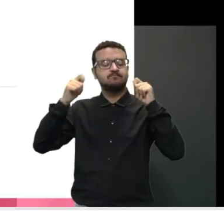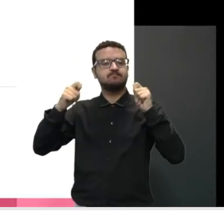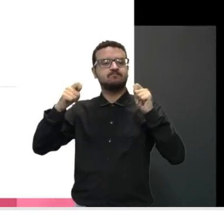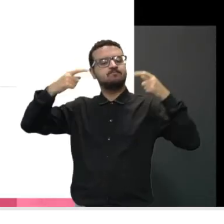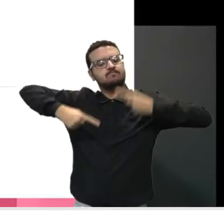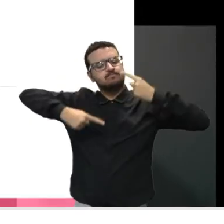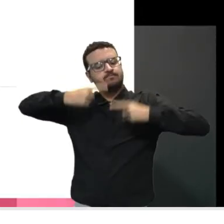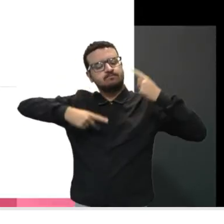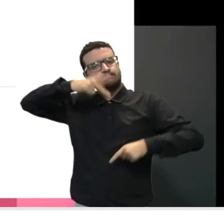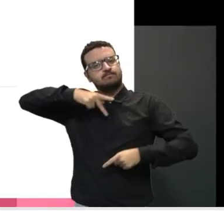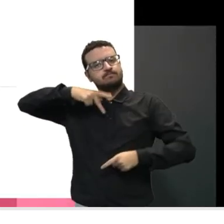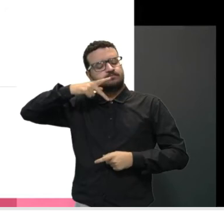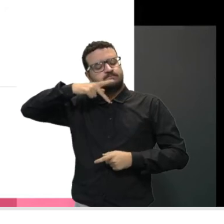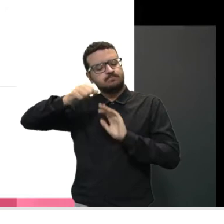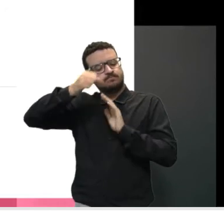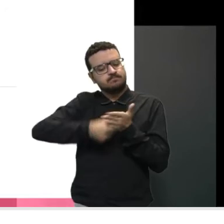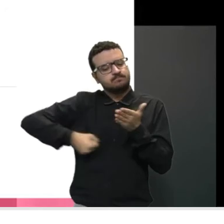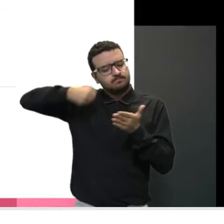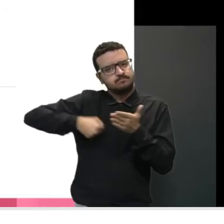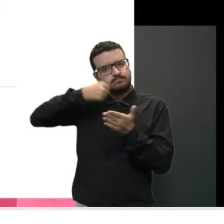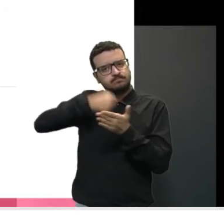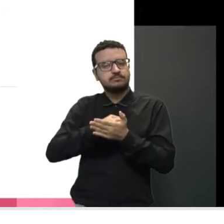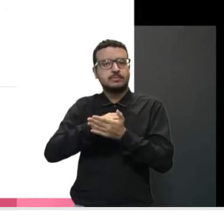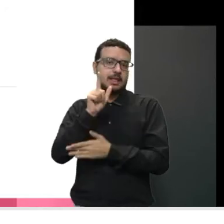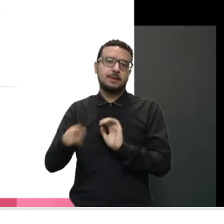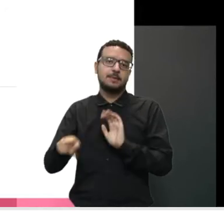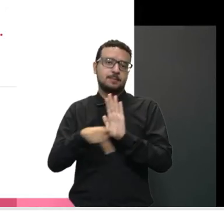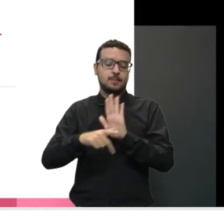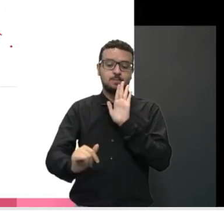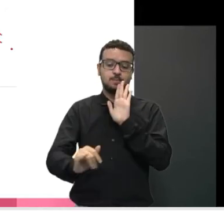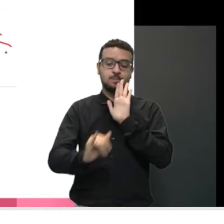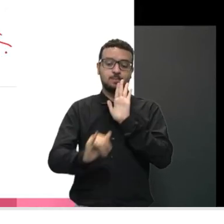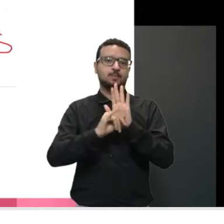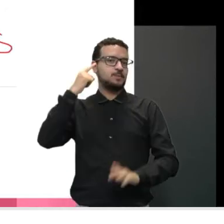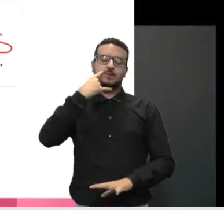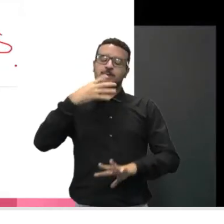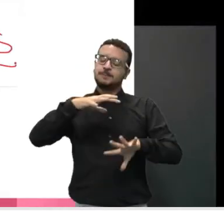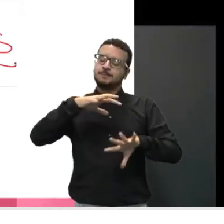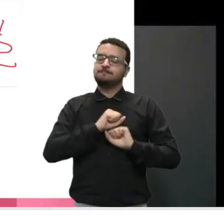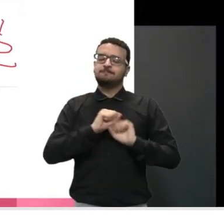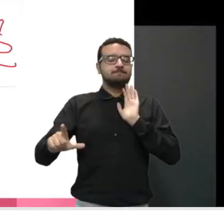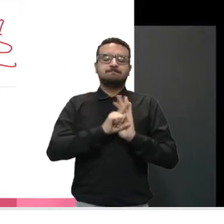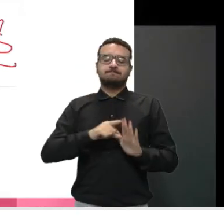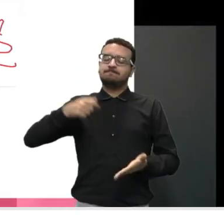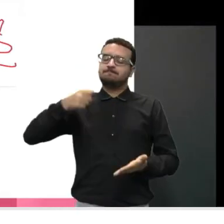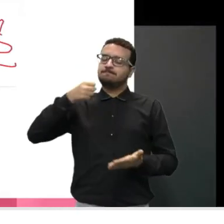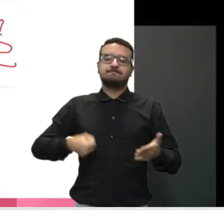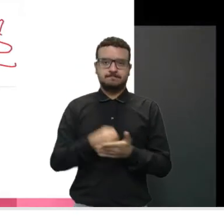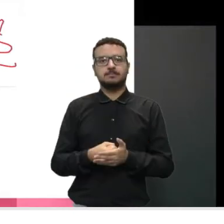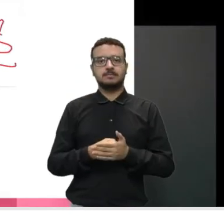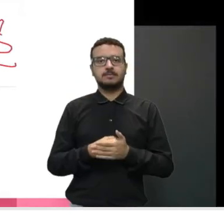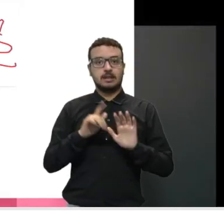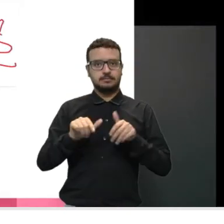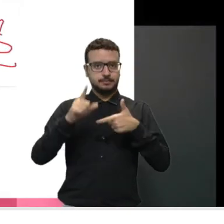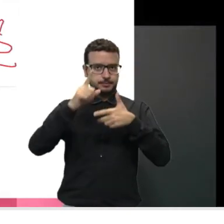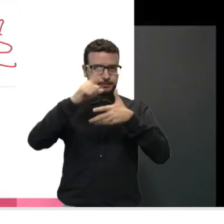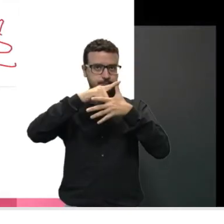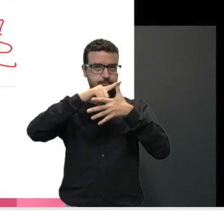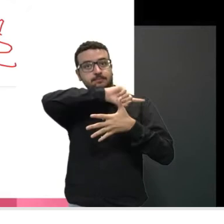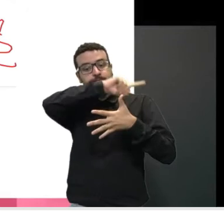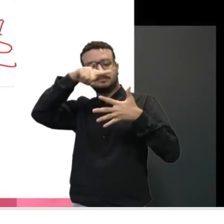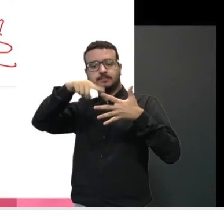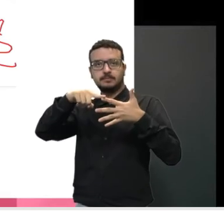pós-linguais, tá? Então, nasceu ouvinte e aí ficou surdo, na primeira infância, mas fazem